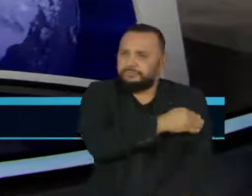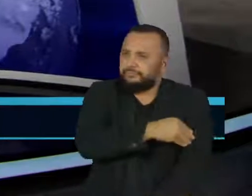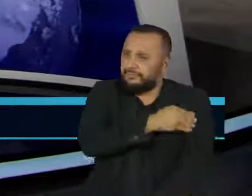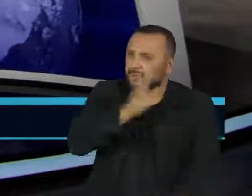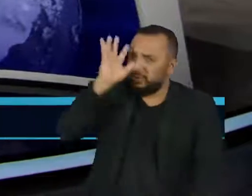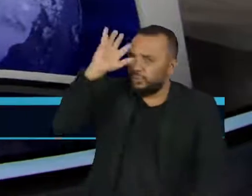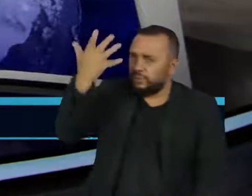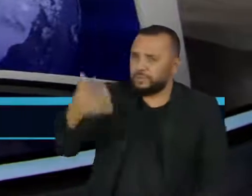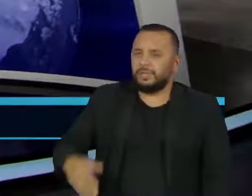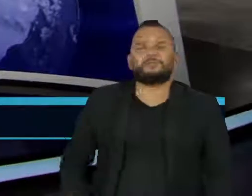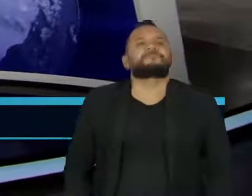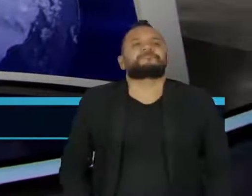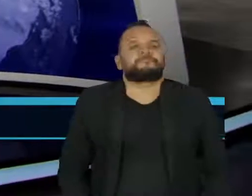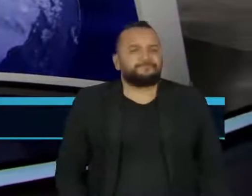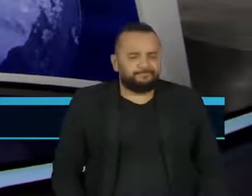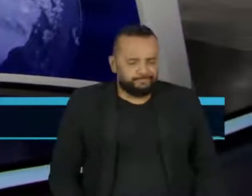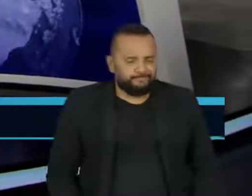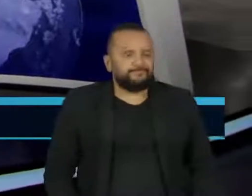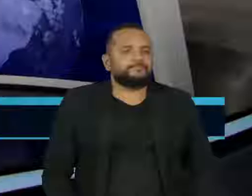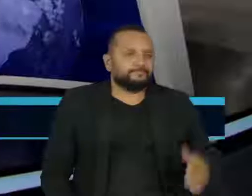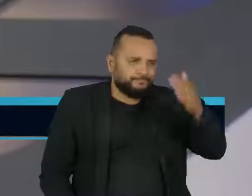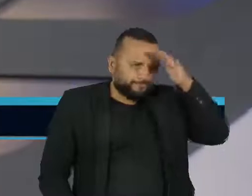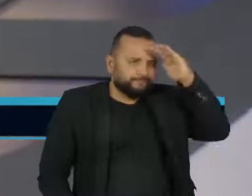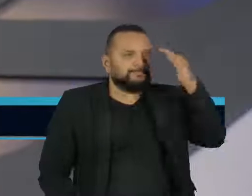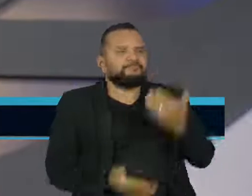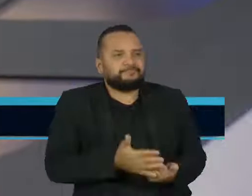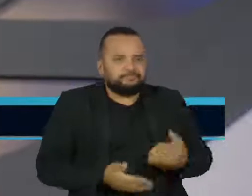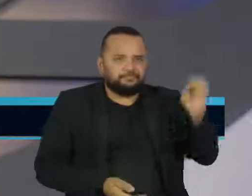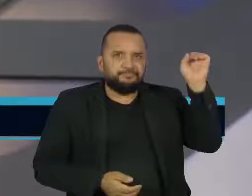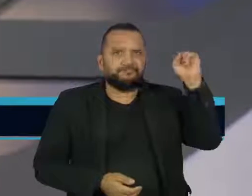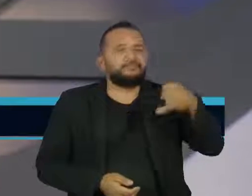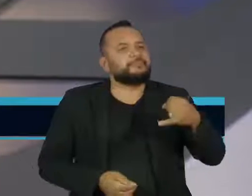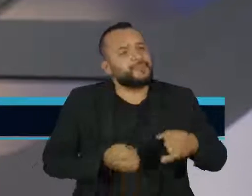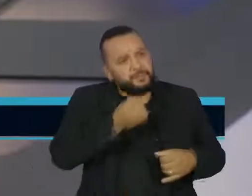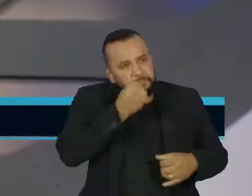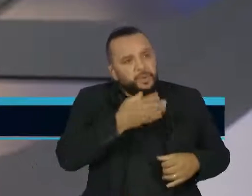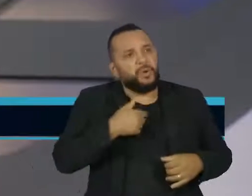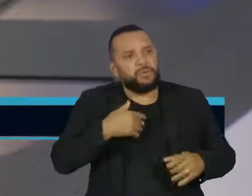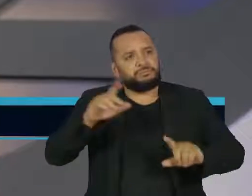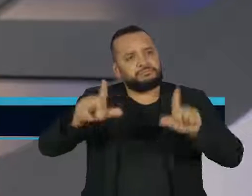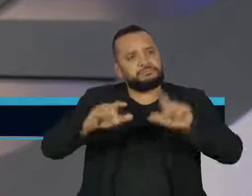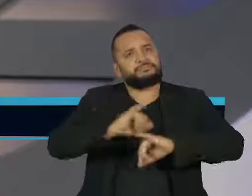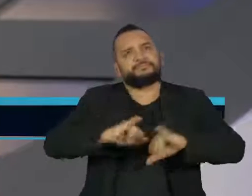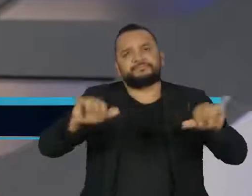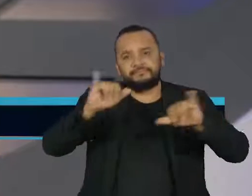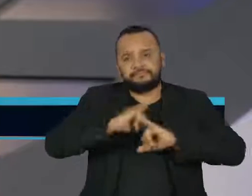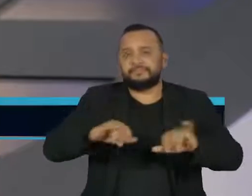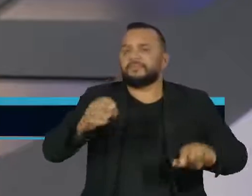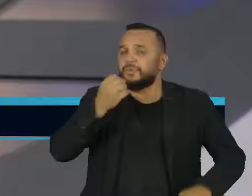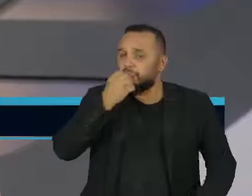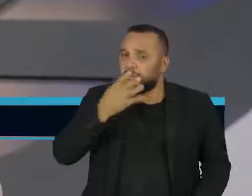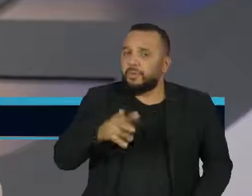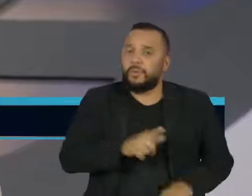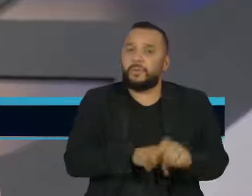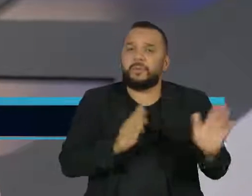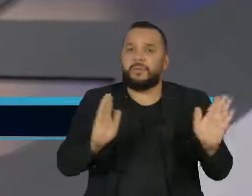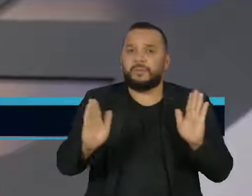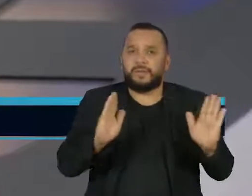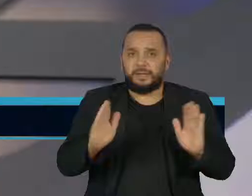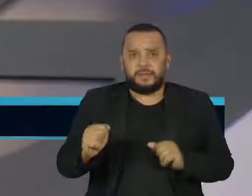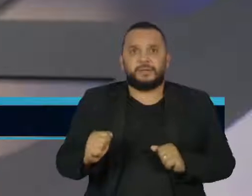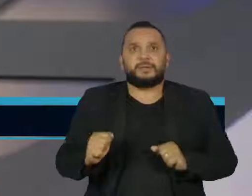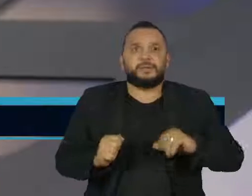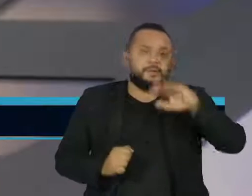transição energética? Sem dúvida, Andresa. Essa campanha é muito bem-vinda, em muito boa hora. A gente